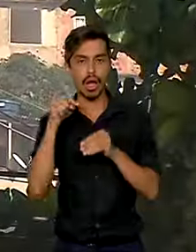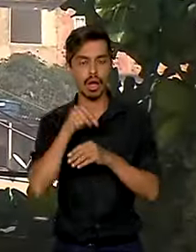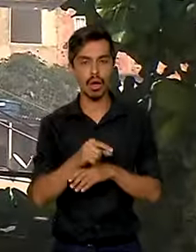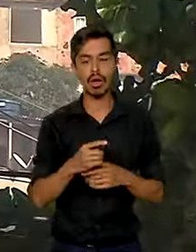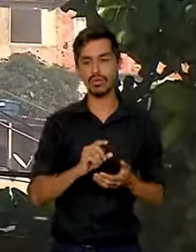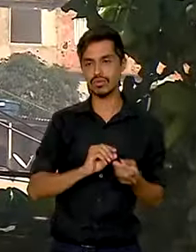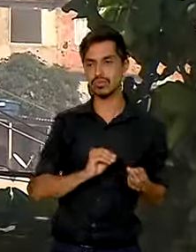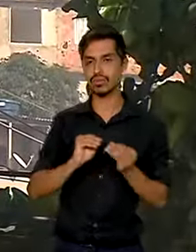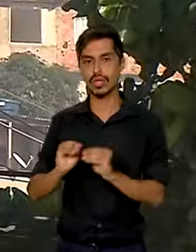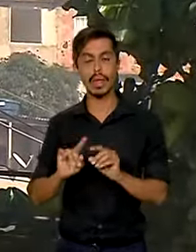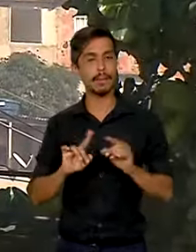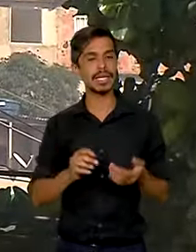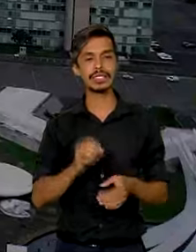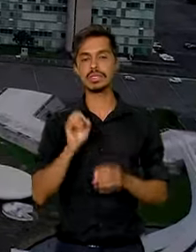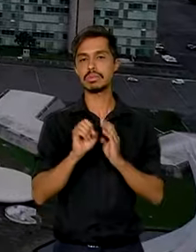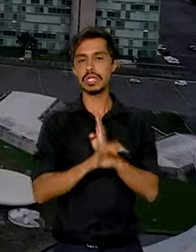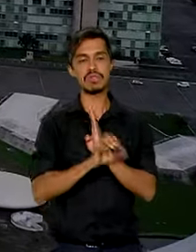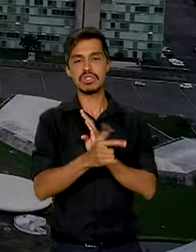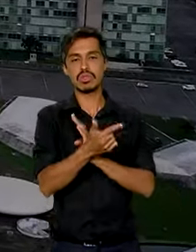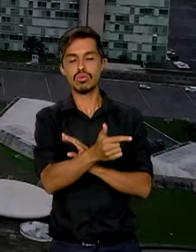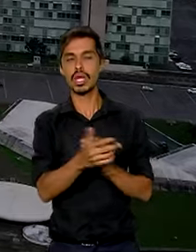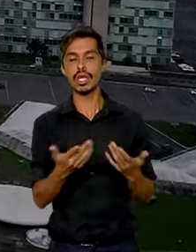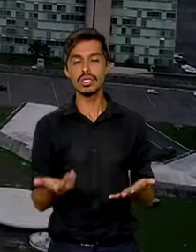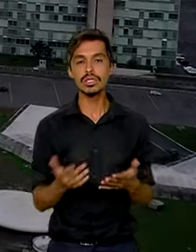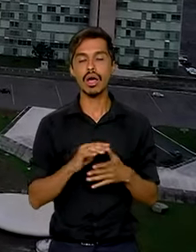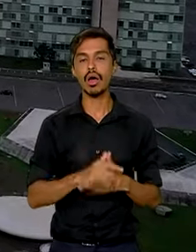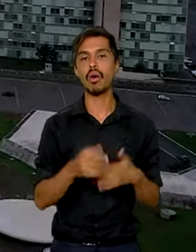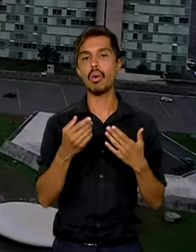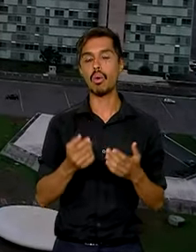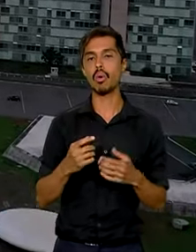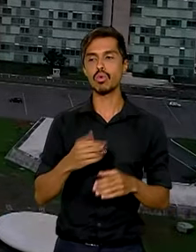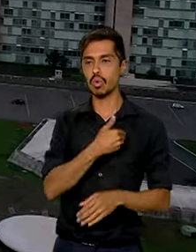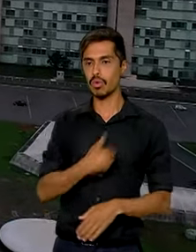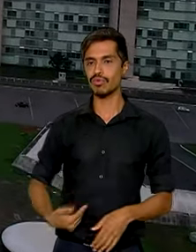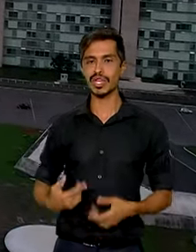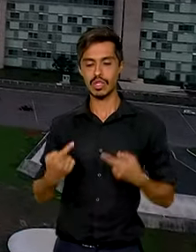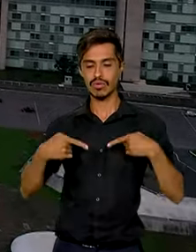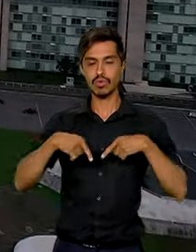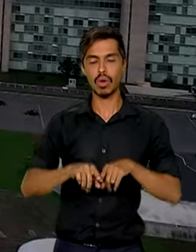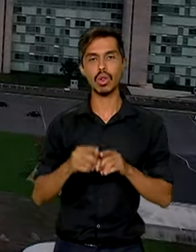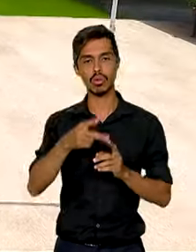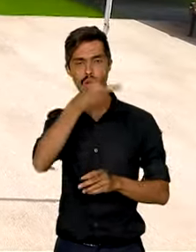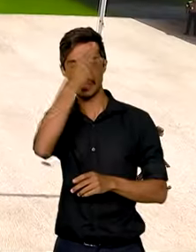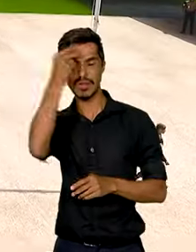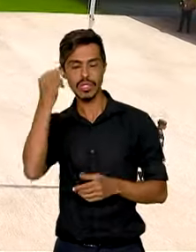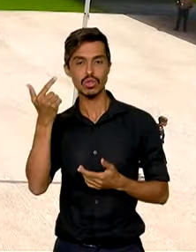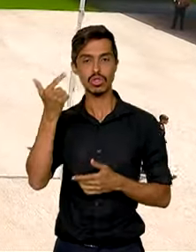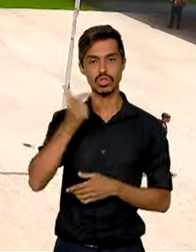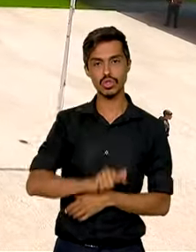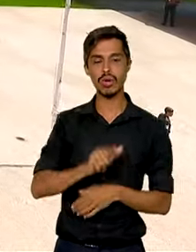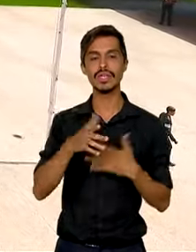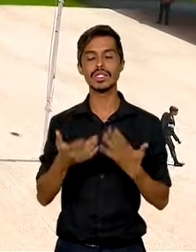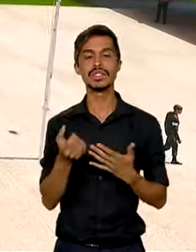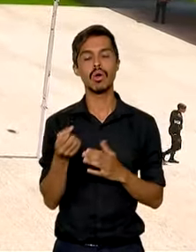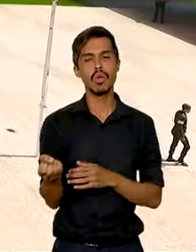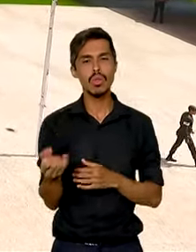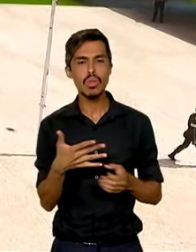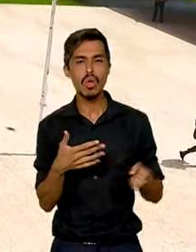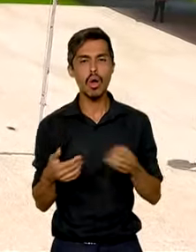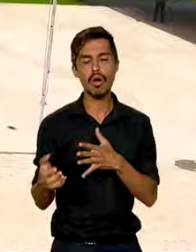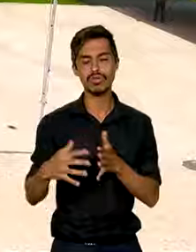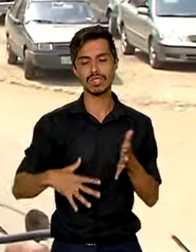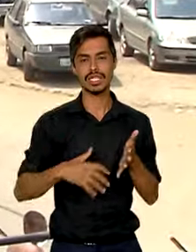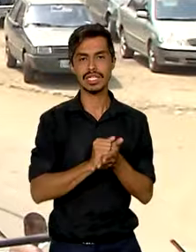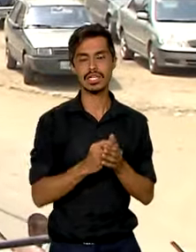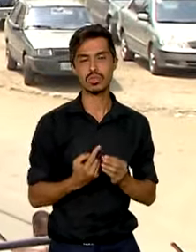mas não recebem o benefício o governo federal retomou a parceria com as prefeituras e voltou a atualizar o cadastro